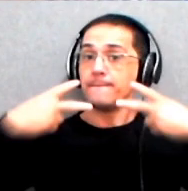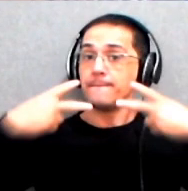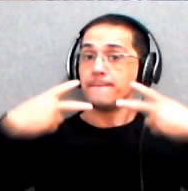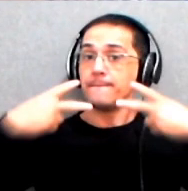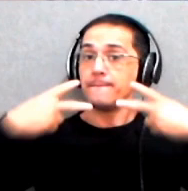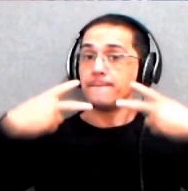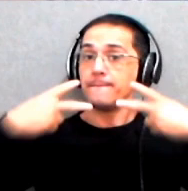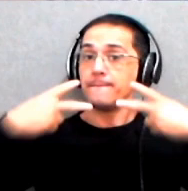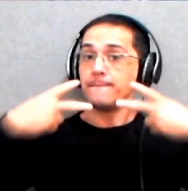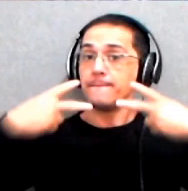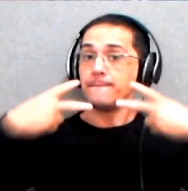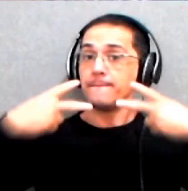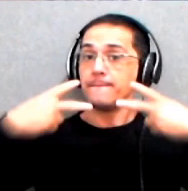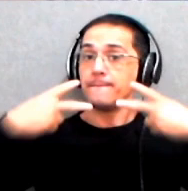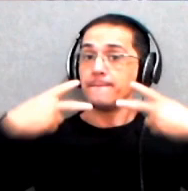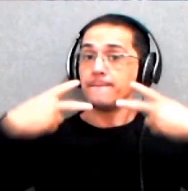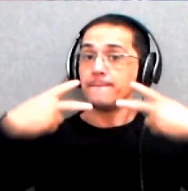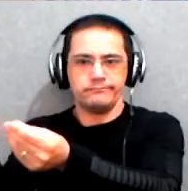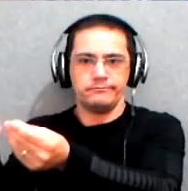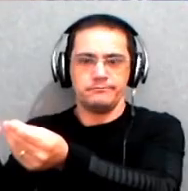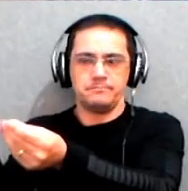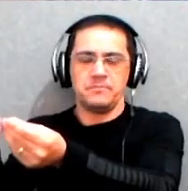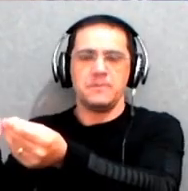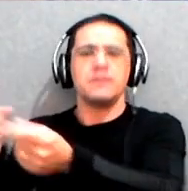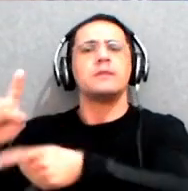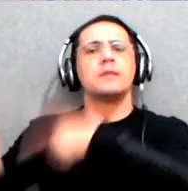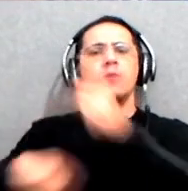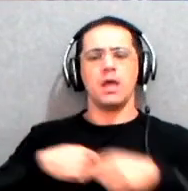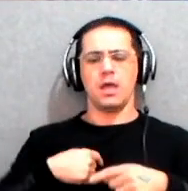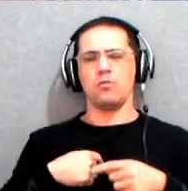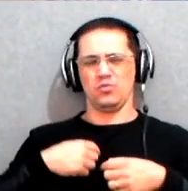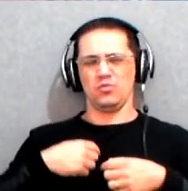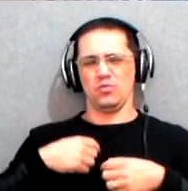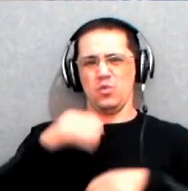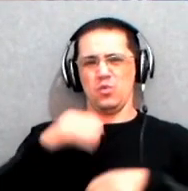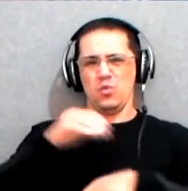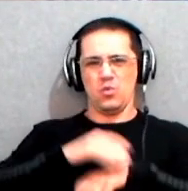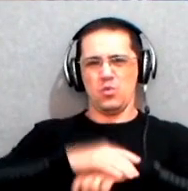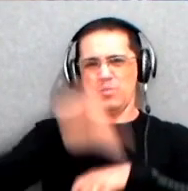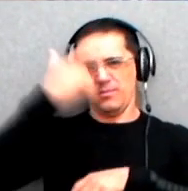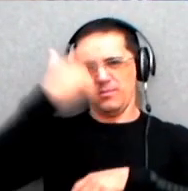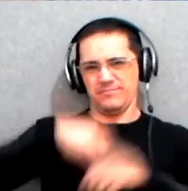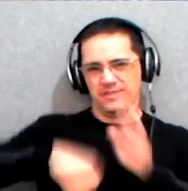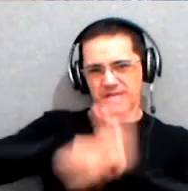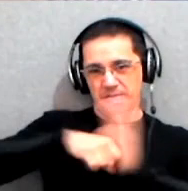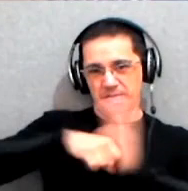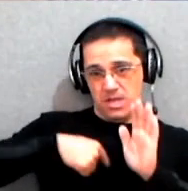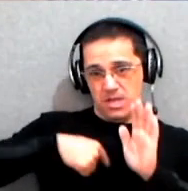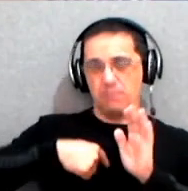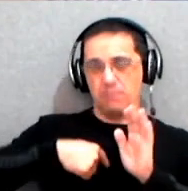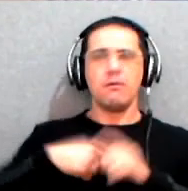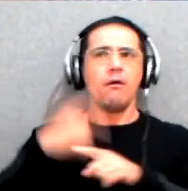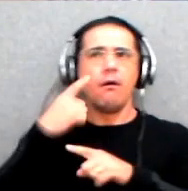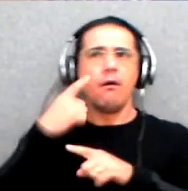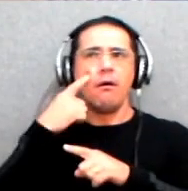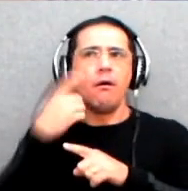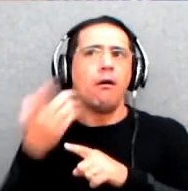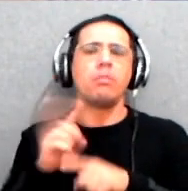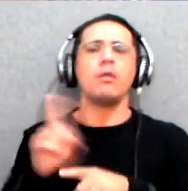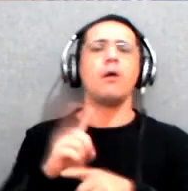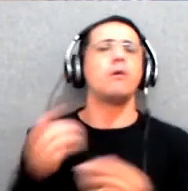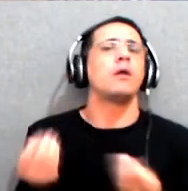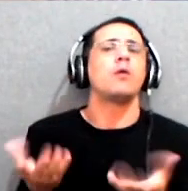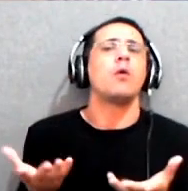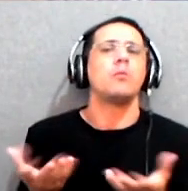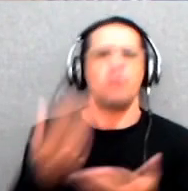podemos pactuar. Você ter despacho com o ministro, com o desembargador, até com o juiz, assim, tudo bem. Agora, você mandar um áudio, mandar